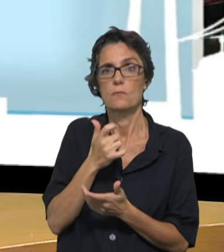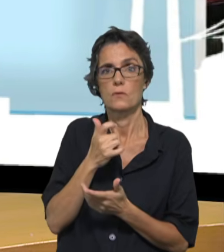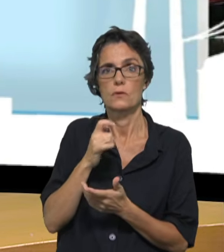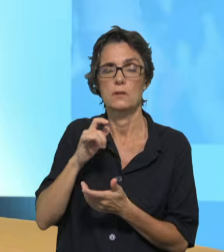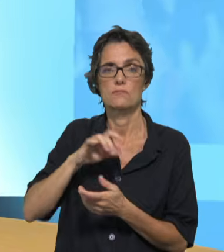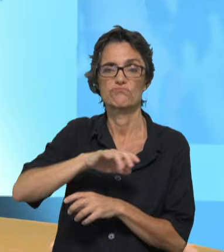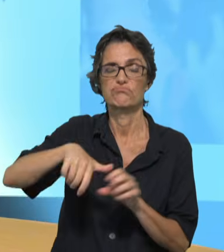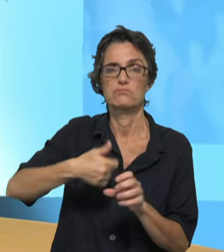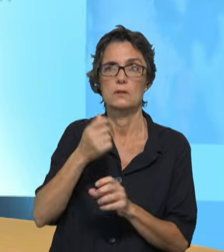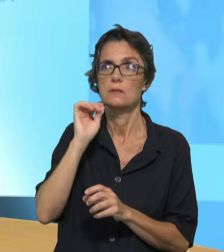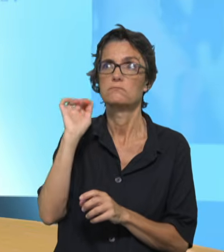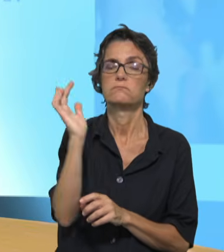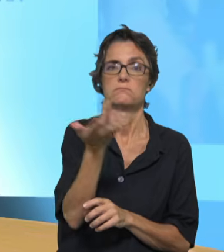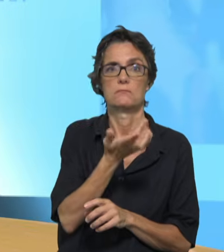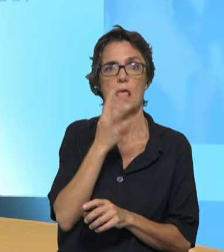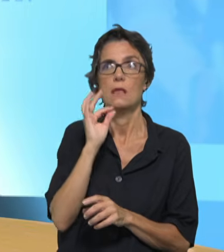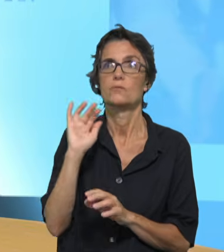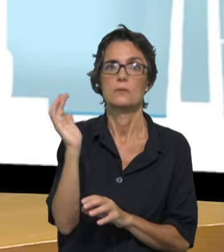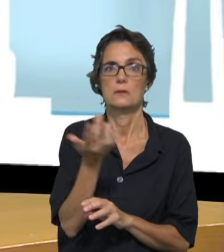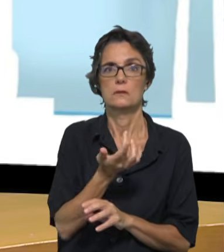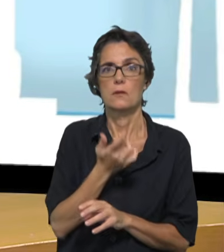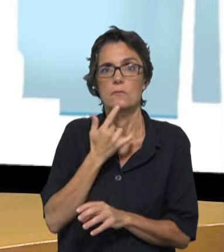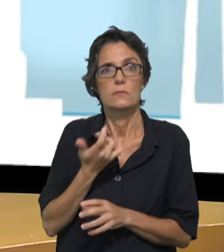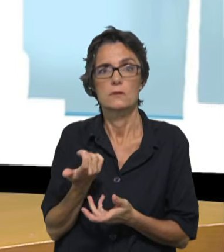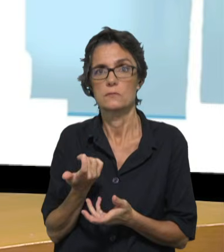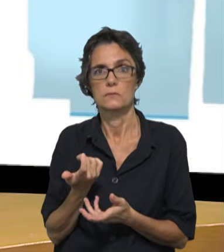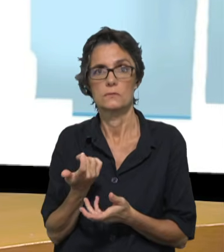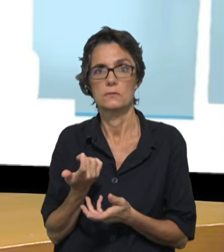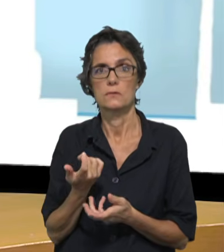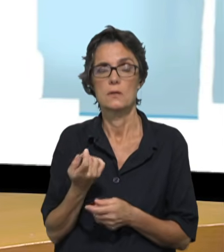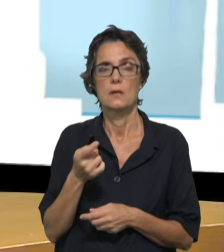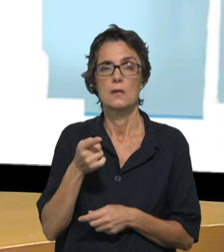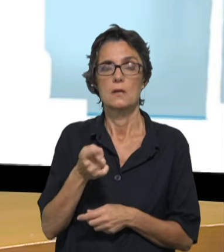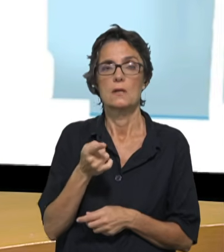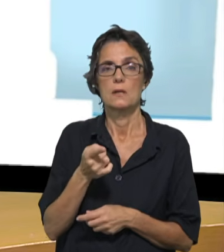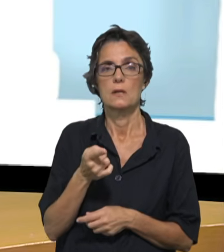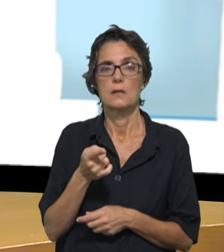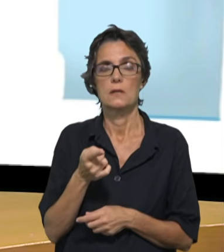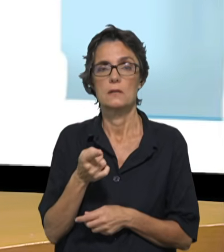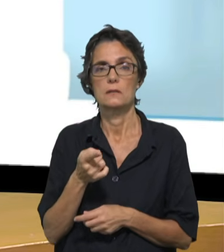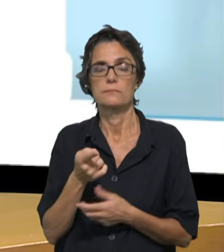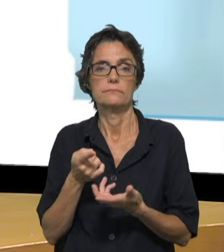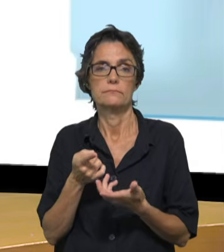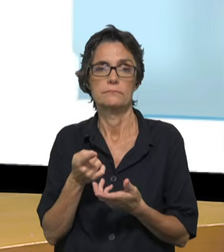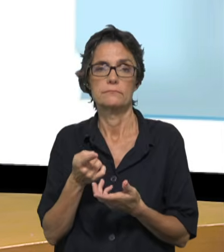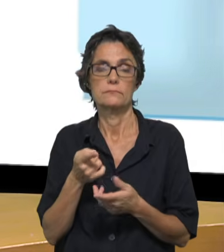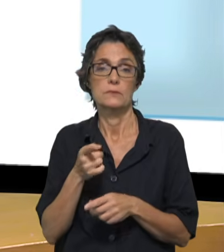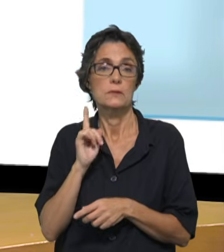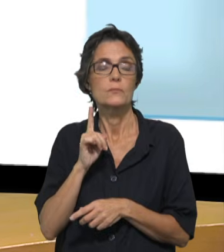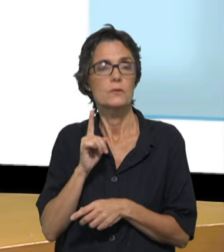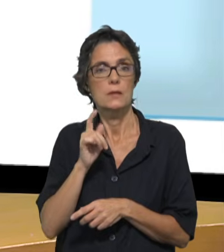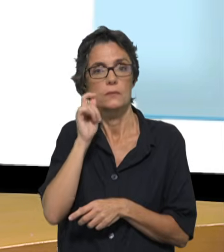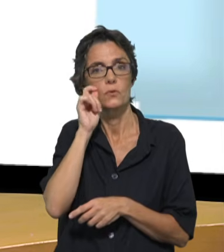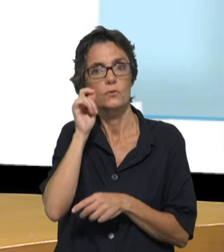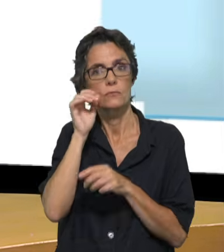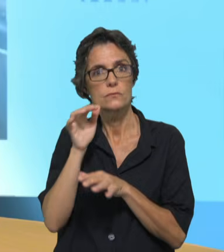social, o ambiente natural, aquilo que é fruto, que é objeto para divulgar o turismo nessas